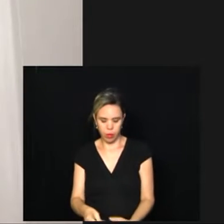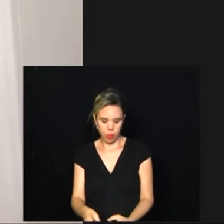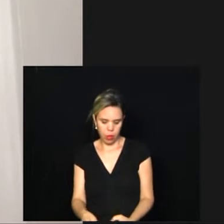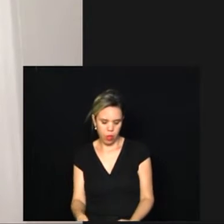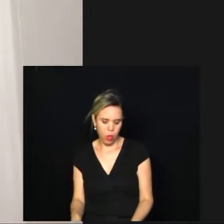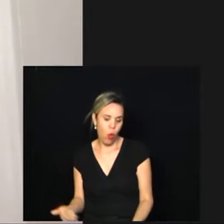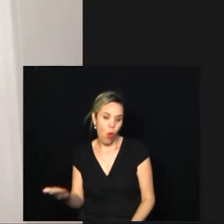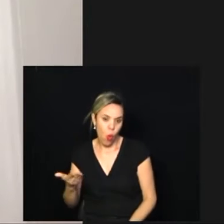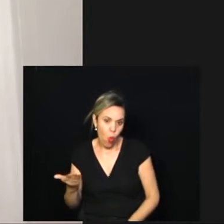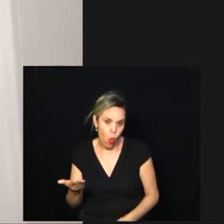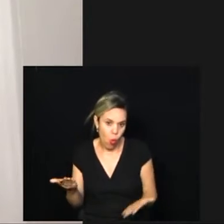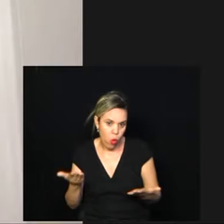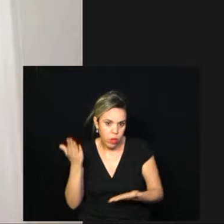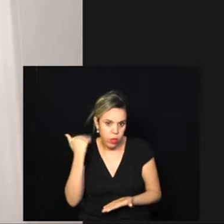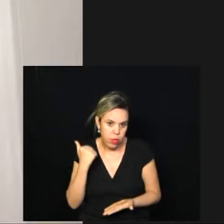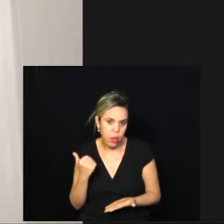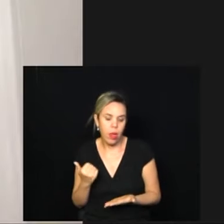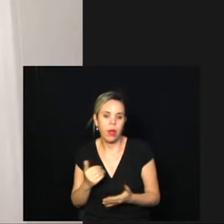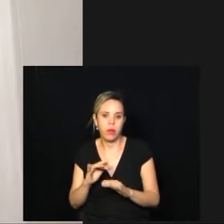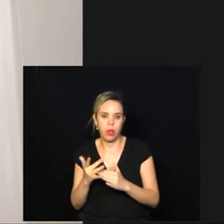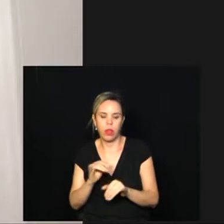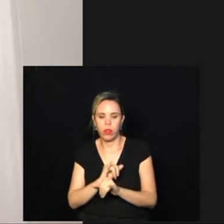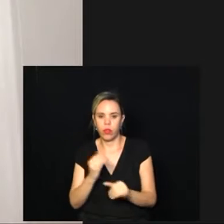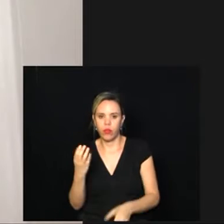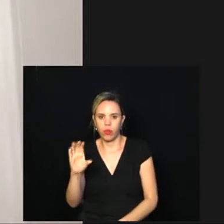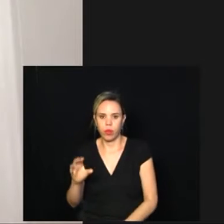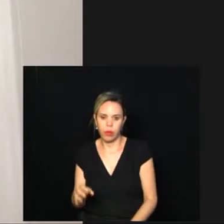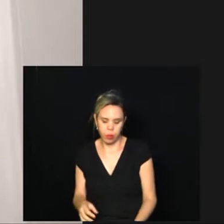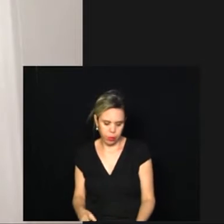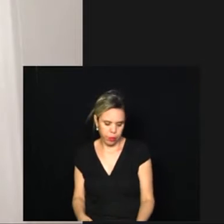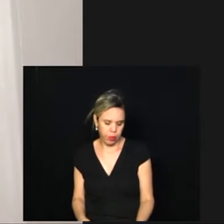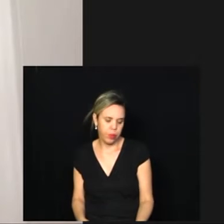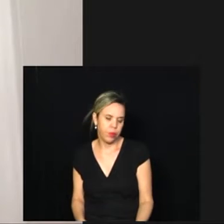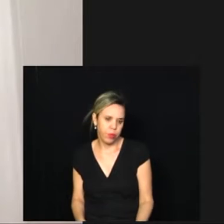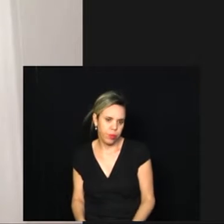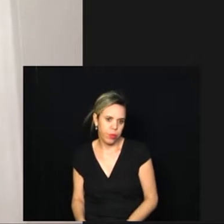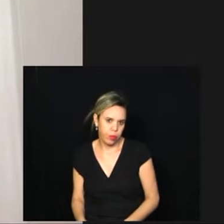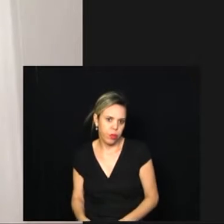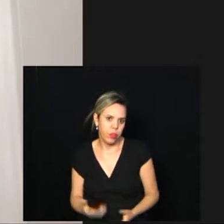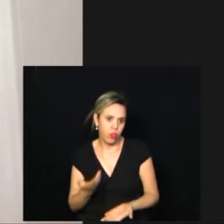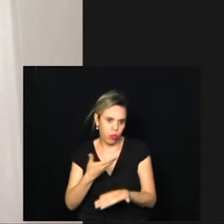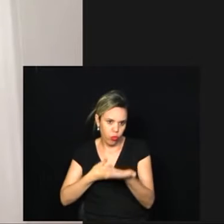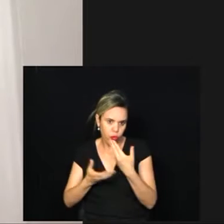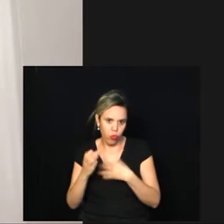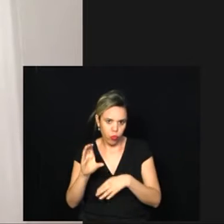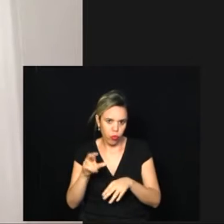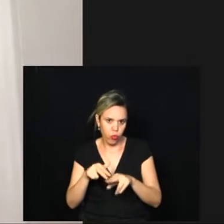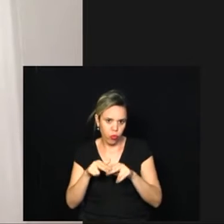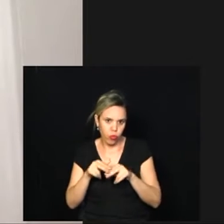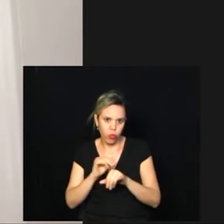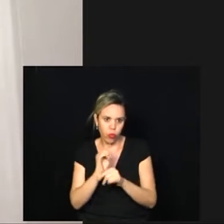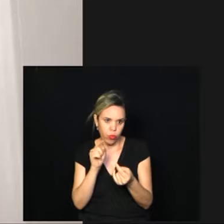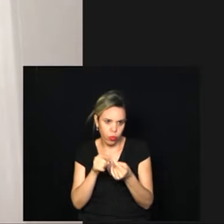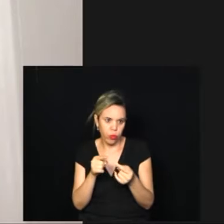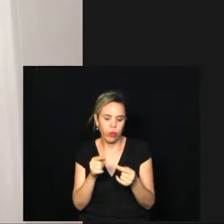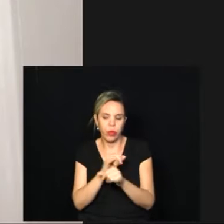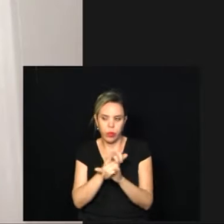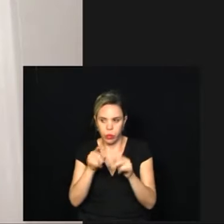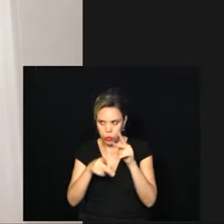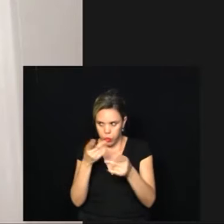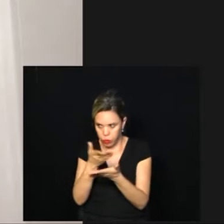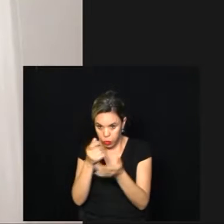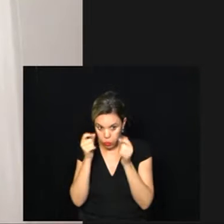hoje através das mídias sociais, porque eu compartilho e escrevi no livro, né? E compartilho justamente com o objetivo de alertar as